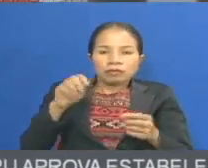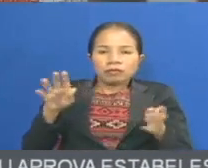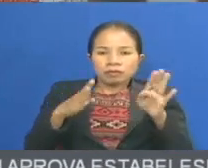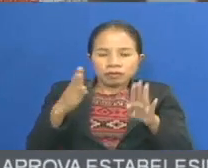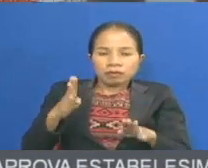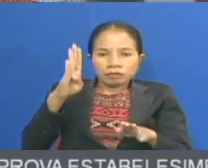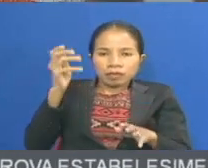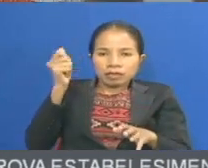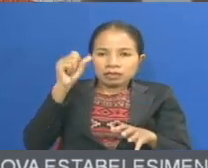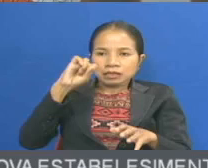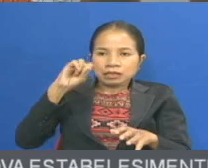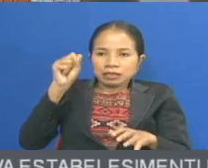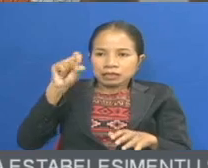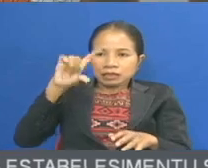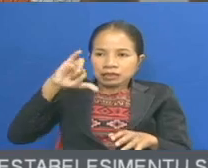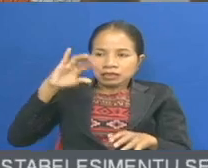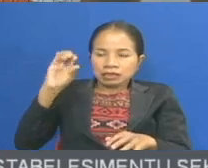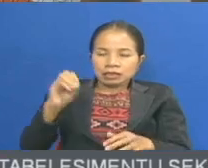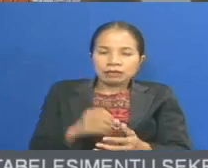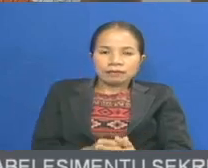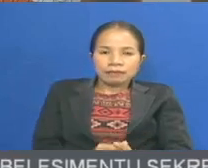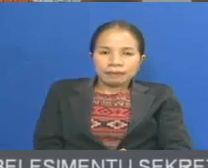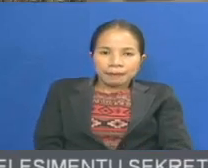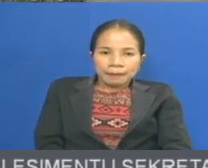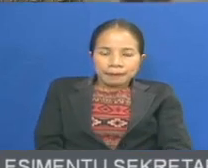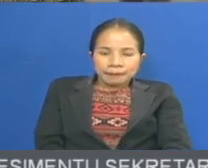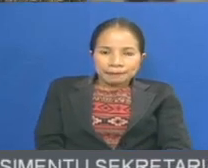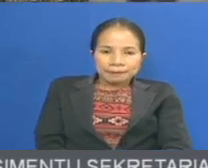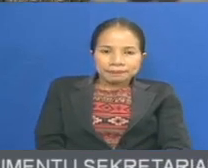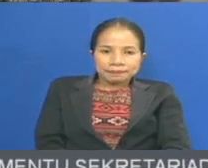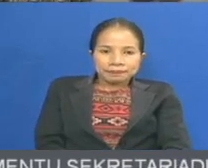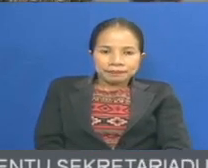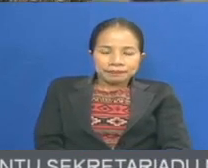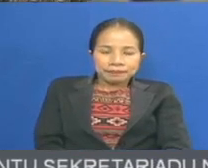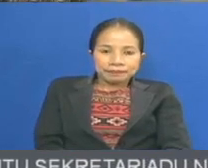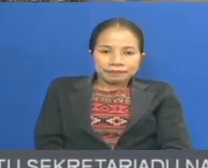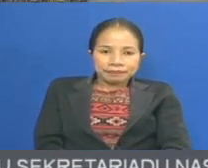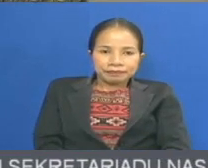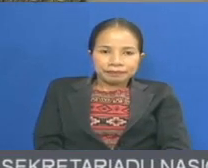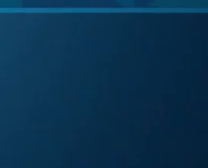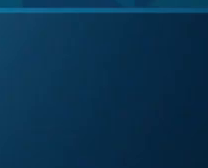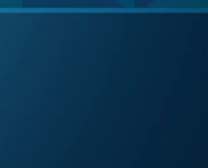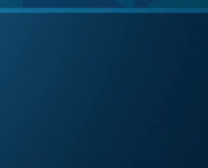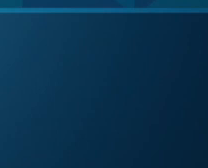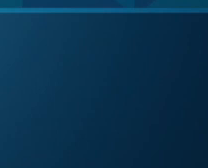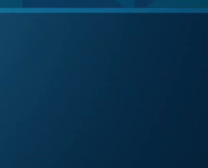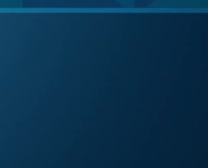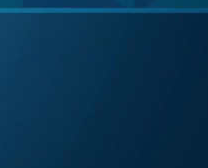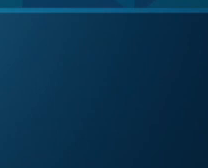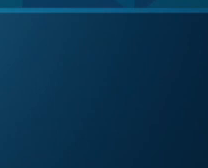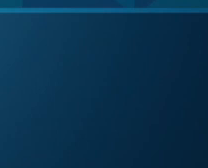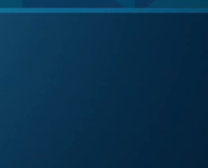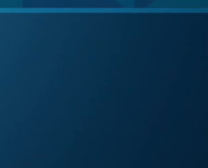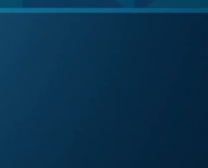do Nascimento. Husi Bocau, Pedro de Almeida, ba RTTL. Atu